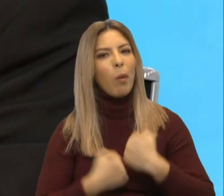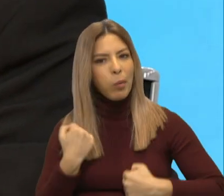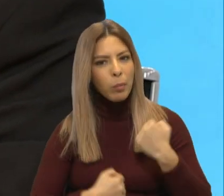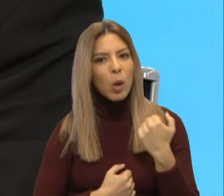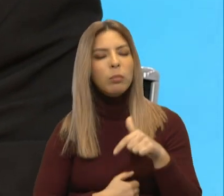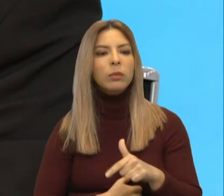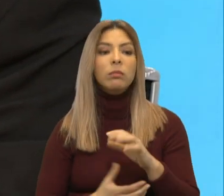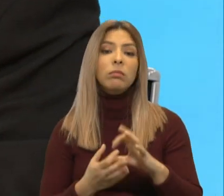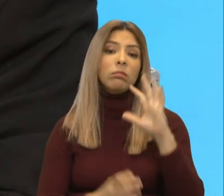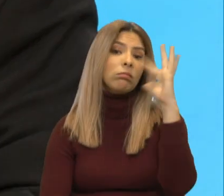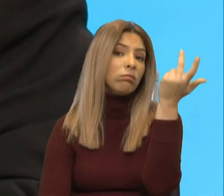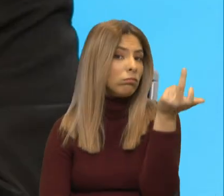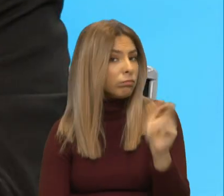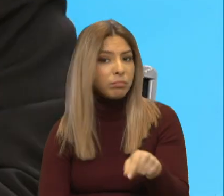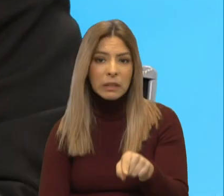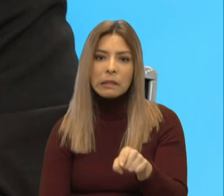essa